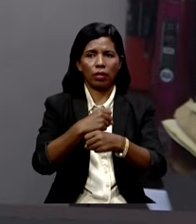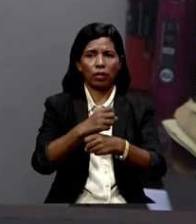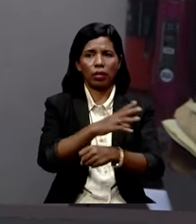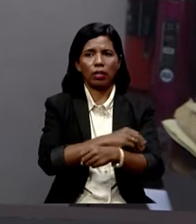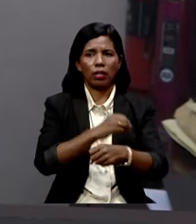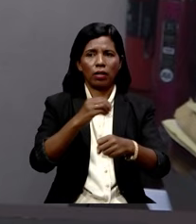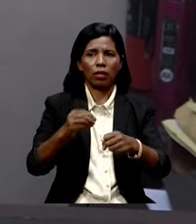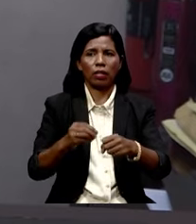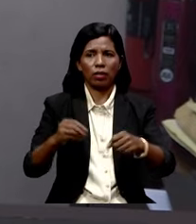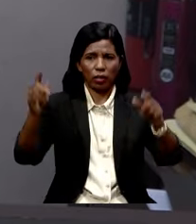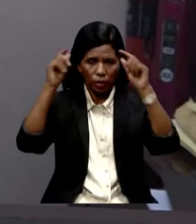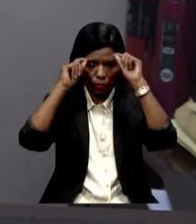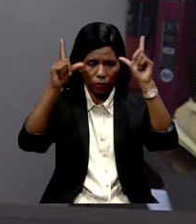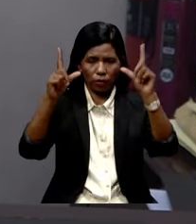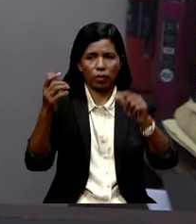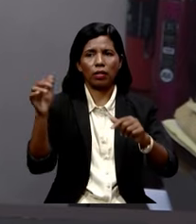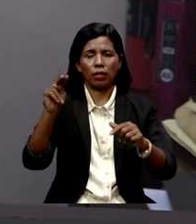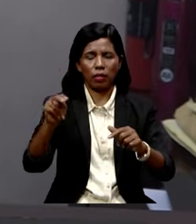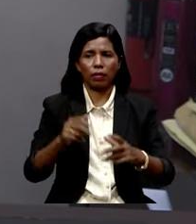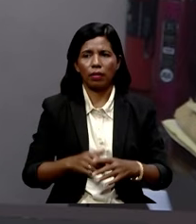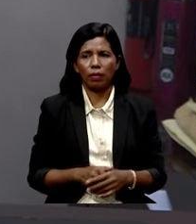arquitetura timoruania.